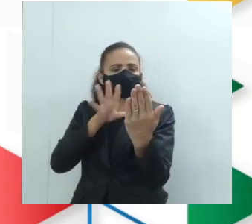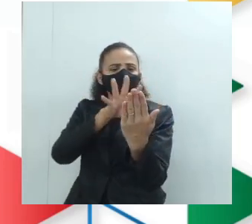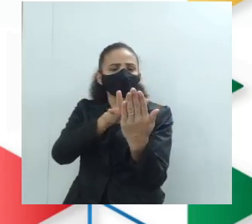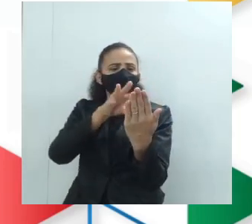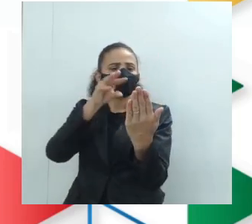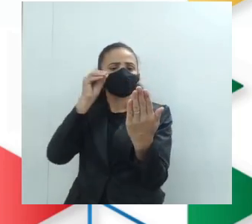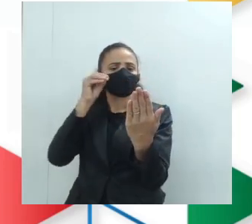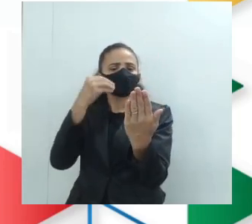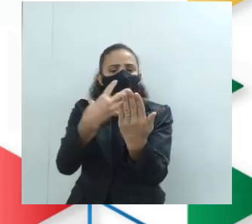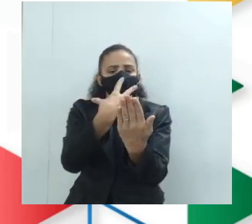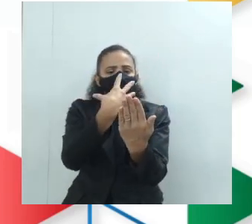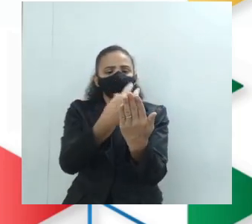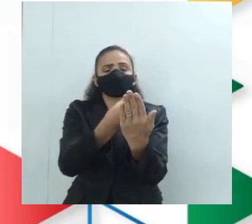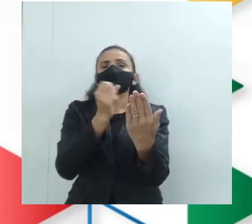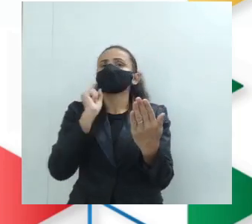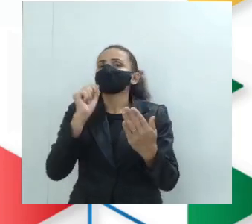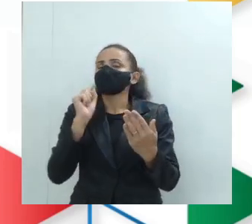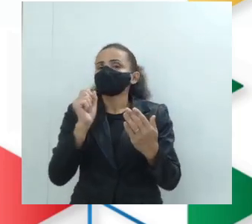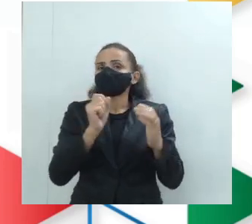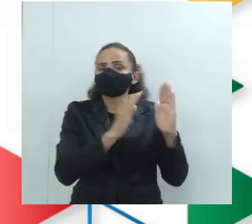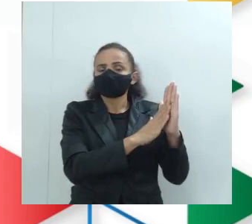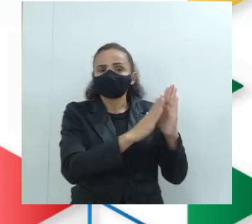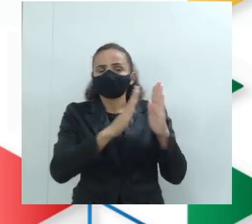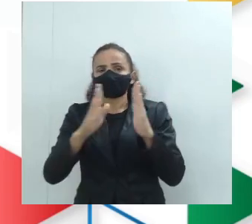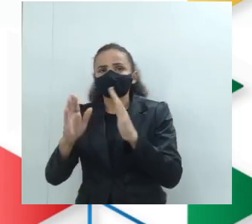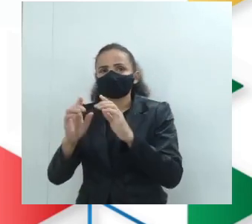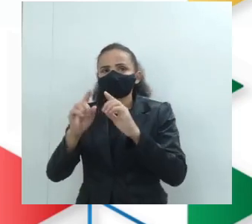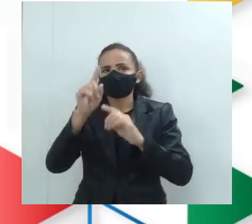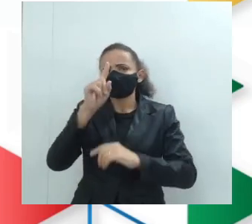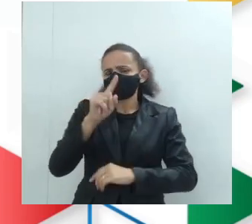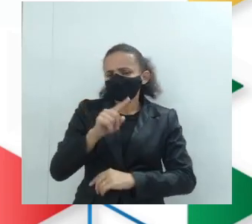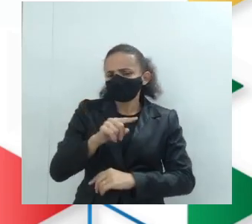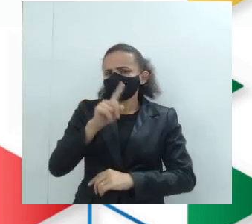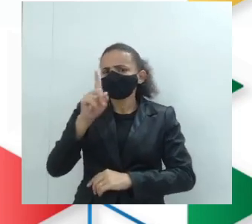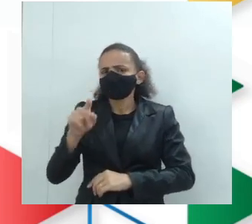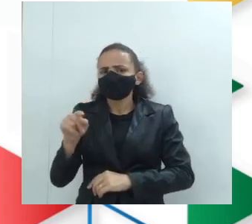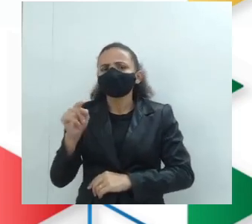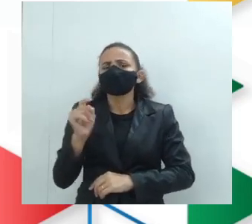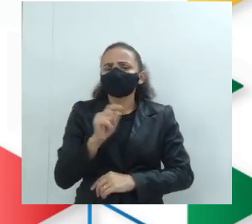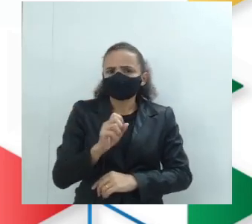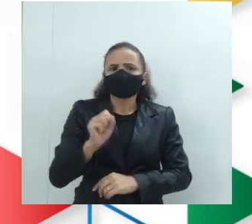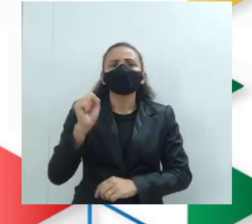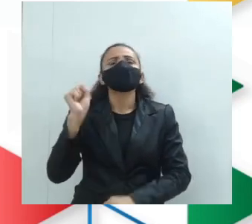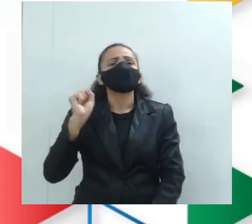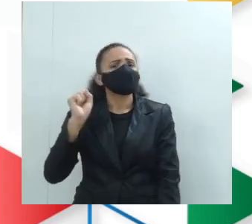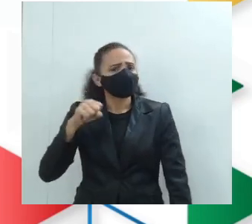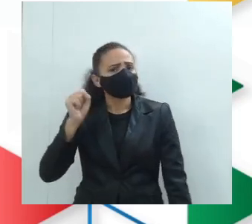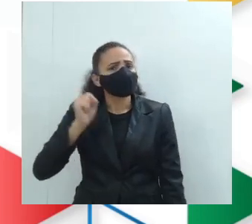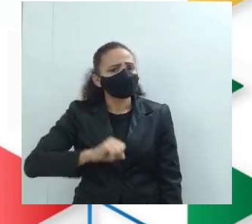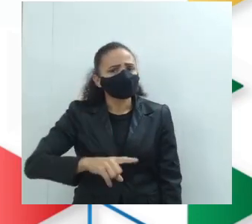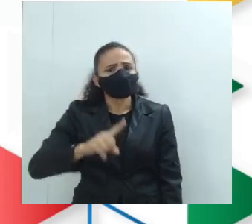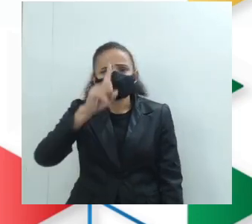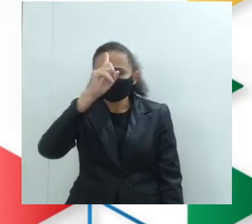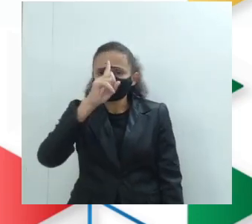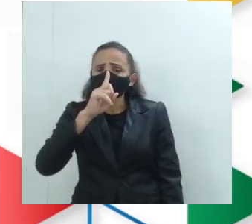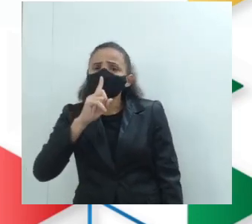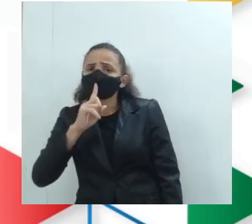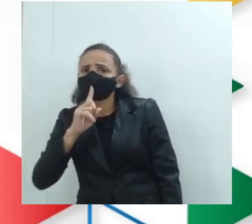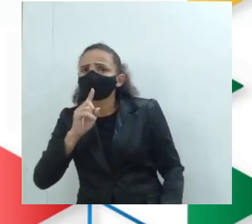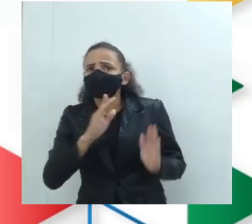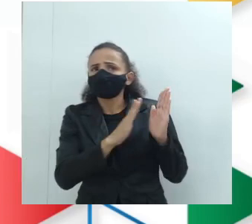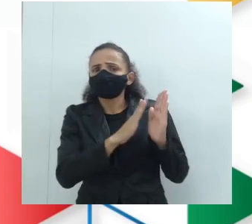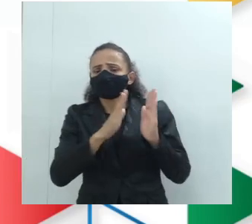espelho. Então, a parte 1 do triângulo, sim. Olha o triângulo aí, amarelo, e olha o triângulo aí em um